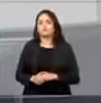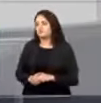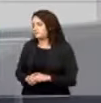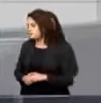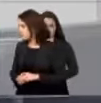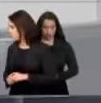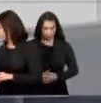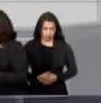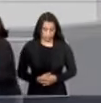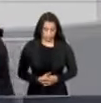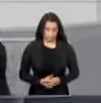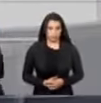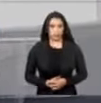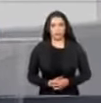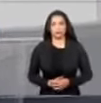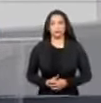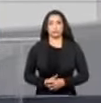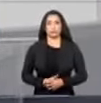Administrativo.